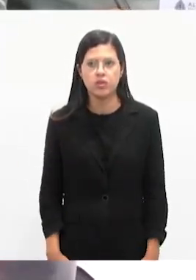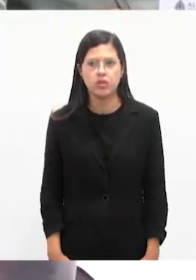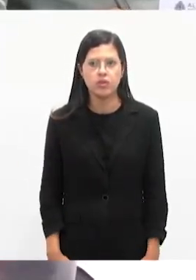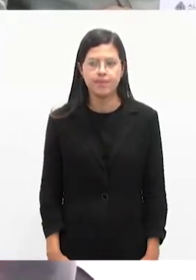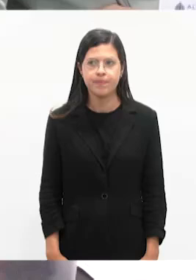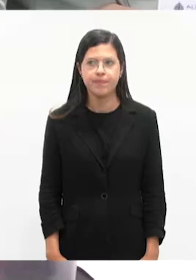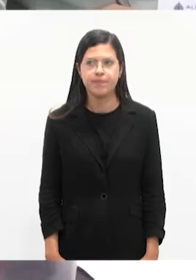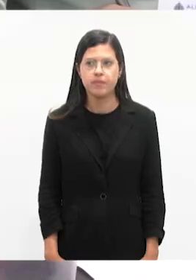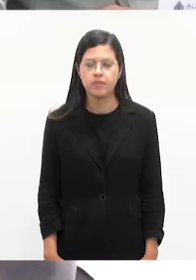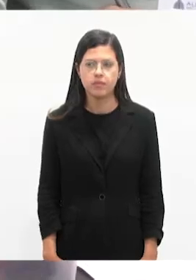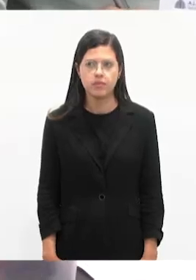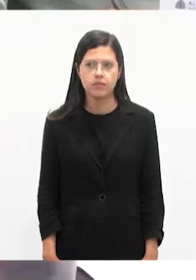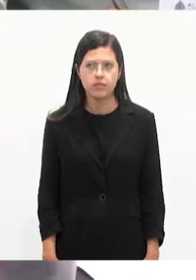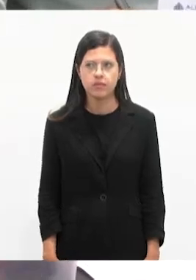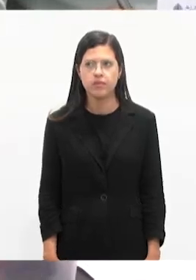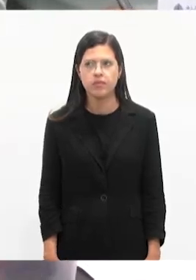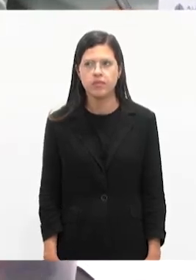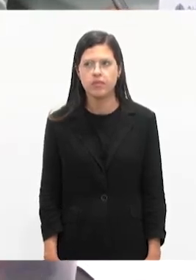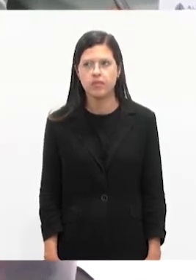país